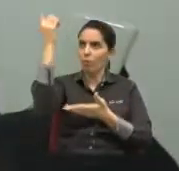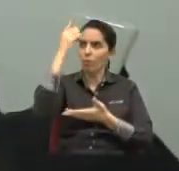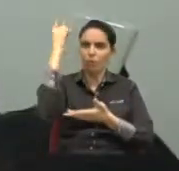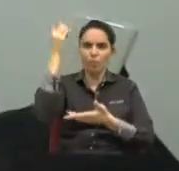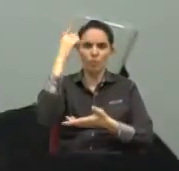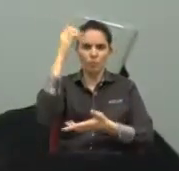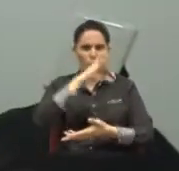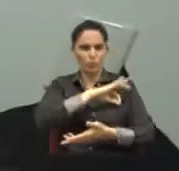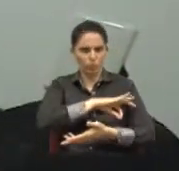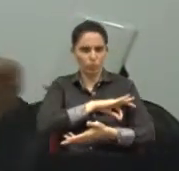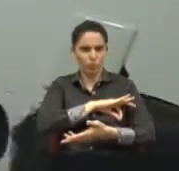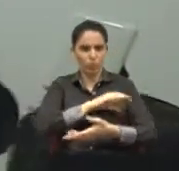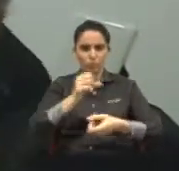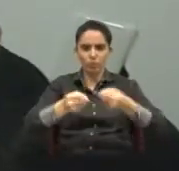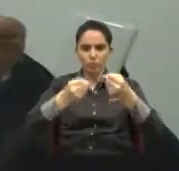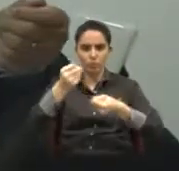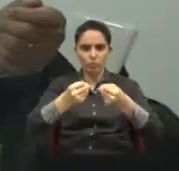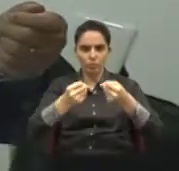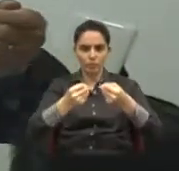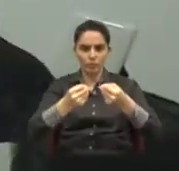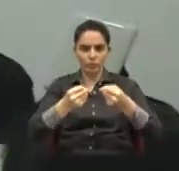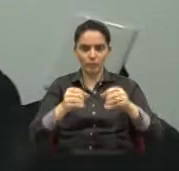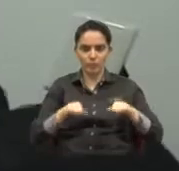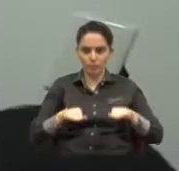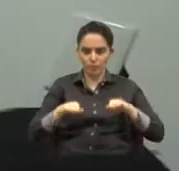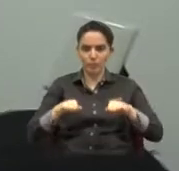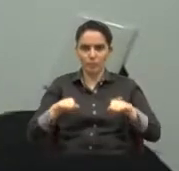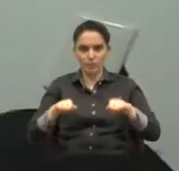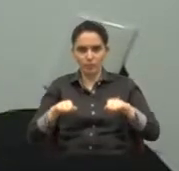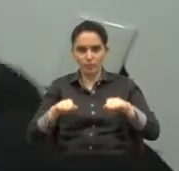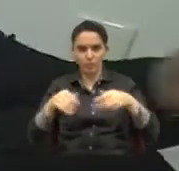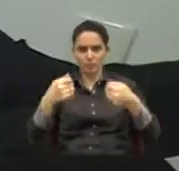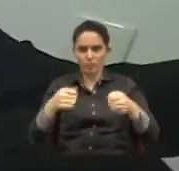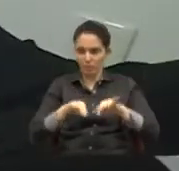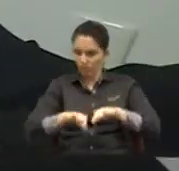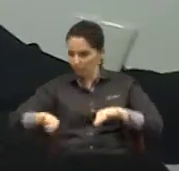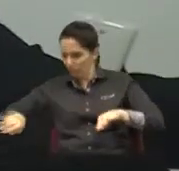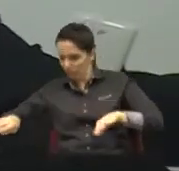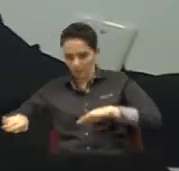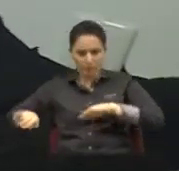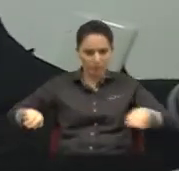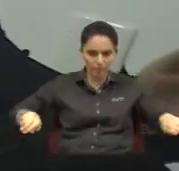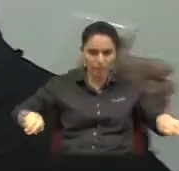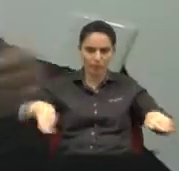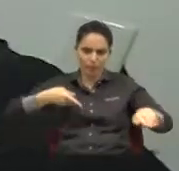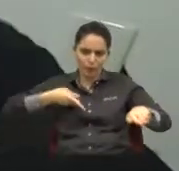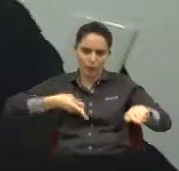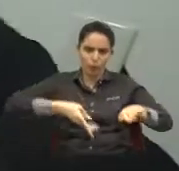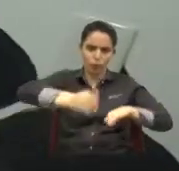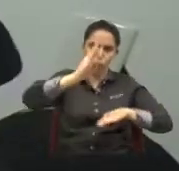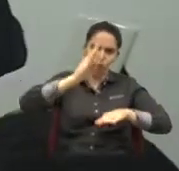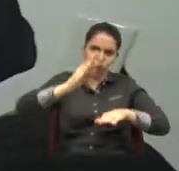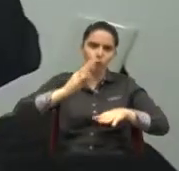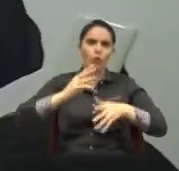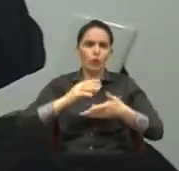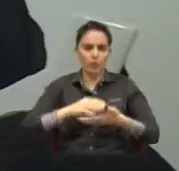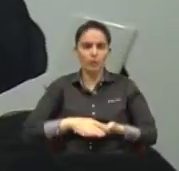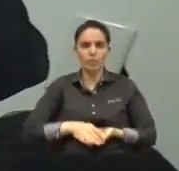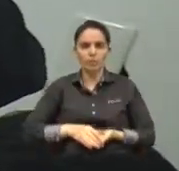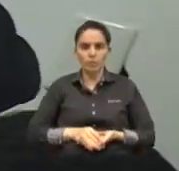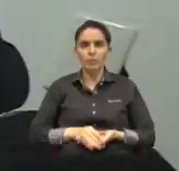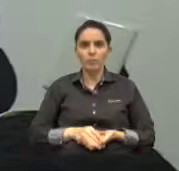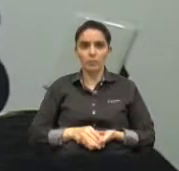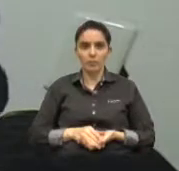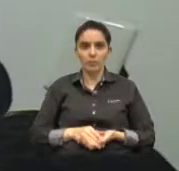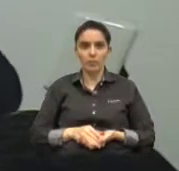ligadas. Você está dirigindo, quantas vezes que eu estava dirigindo no centro, eu tive que encostar o meu carro para passar as viaturas, o